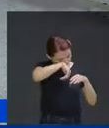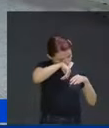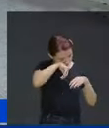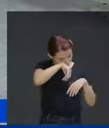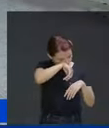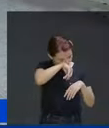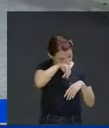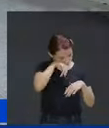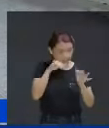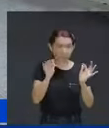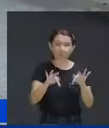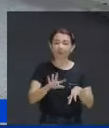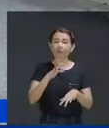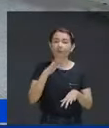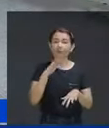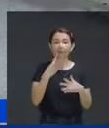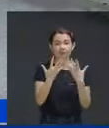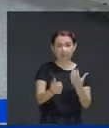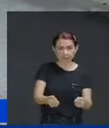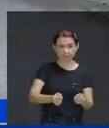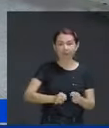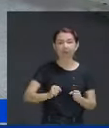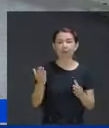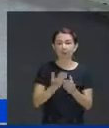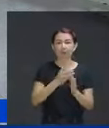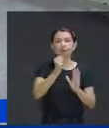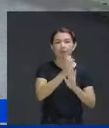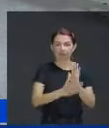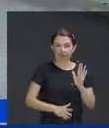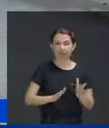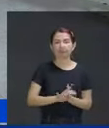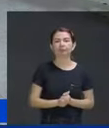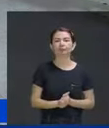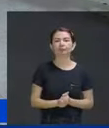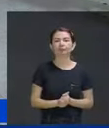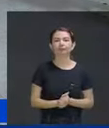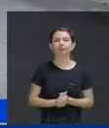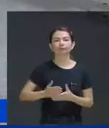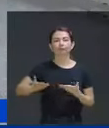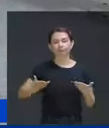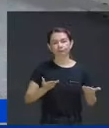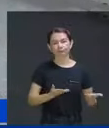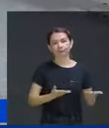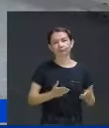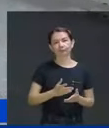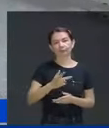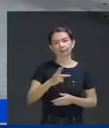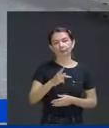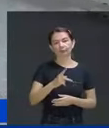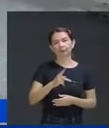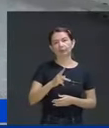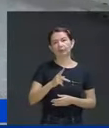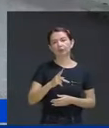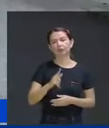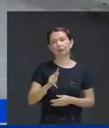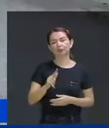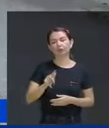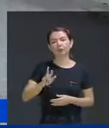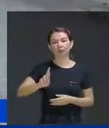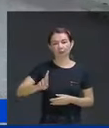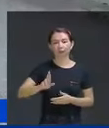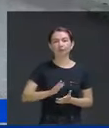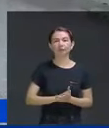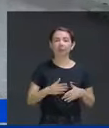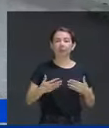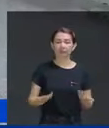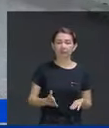final, requeriu o conhecimento e o acolhimento dos embargos. Intimada, a Procuradoria Regional Eleitoral opinou pelo